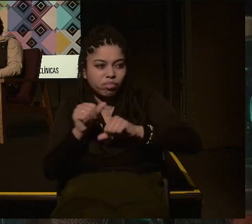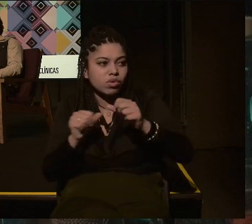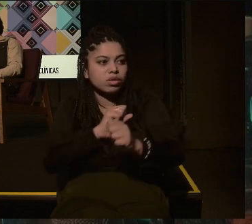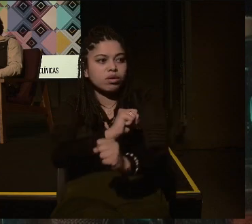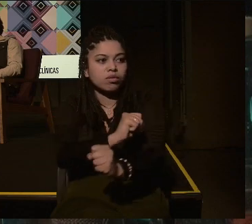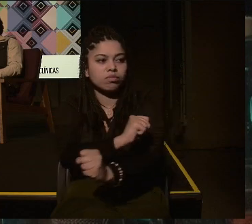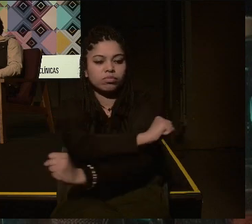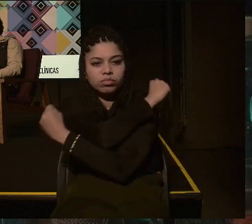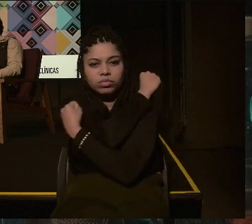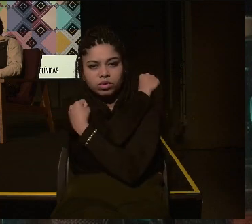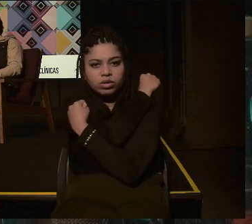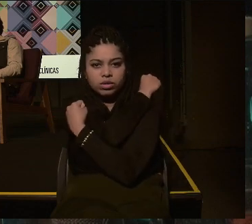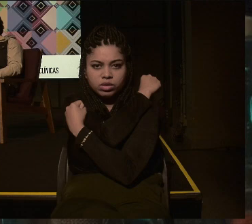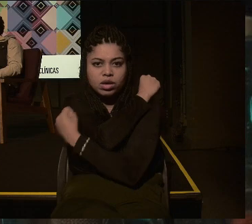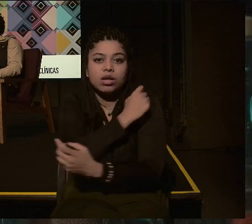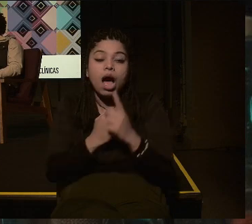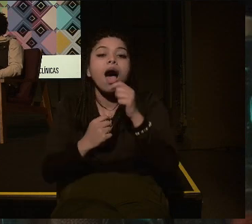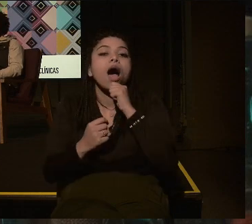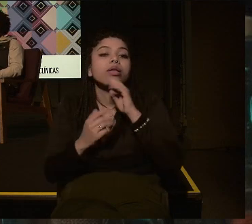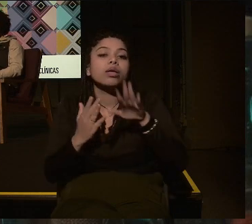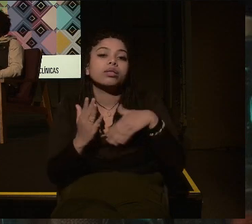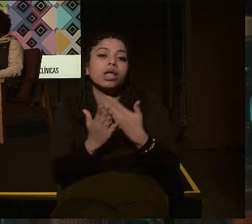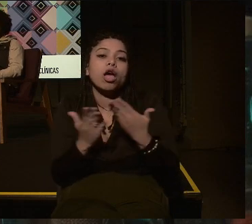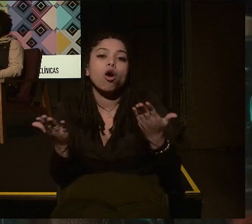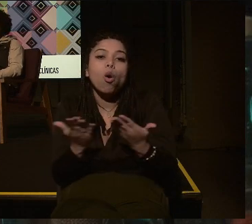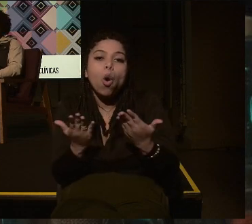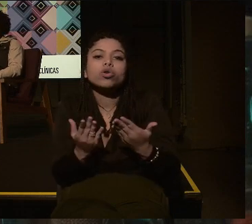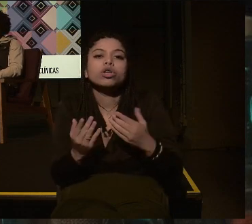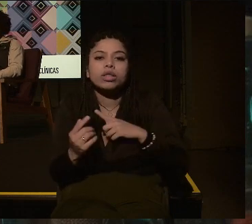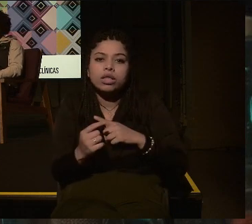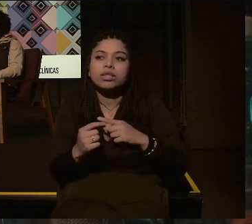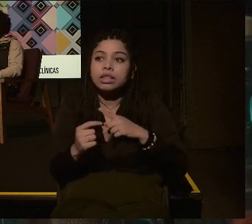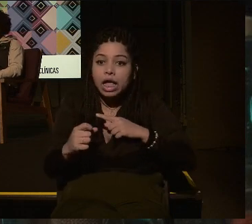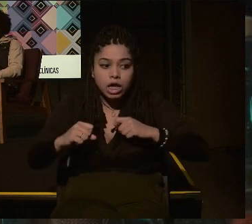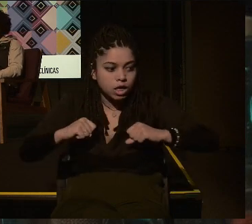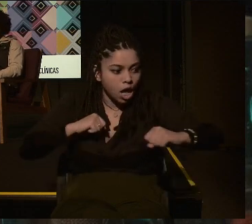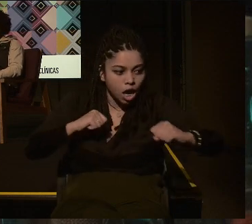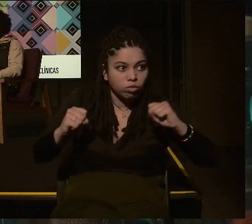que está em disputa. Está em disputa nas formações,